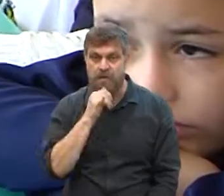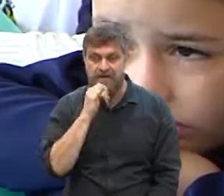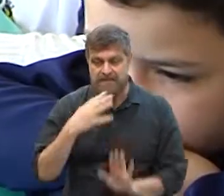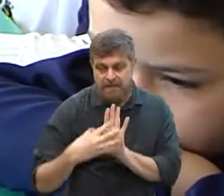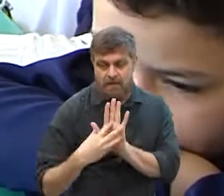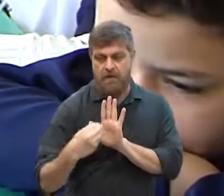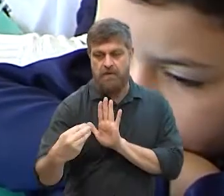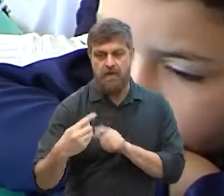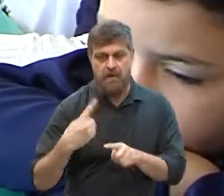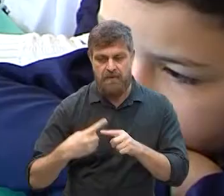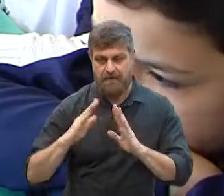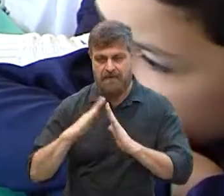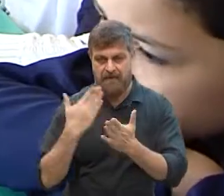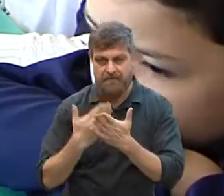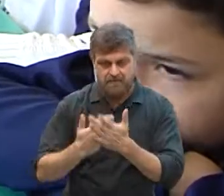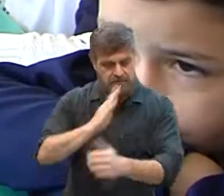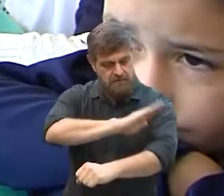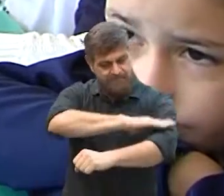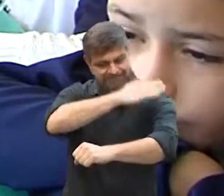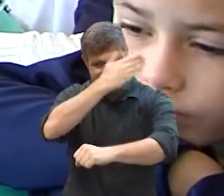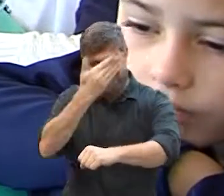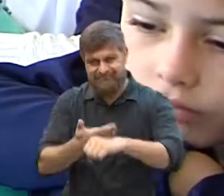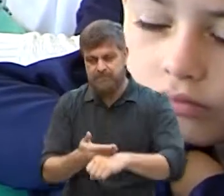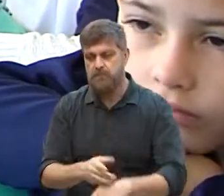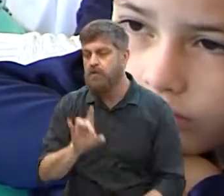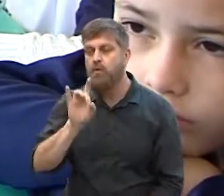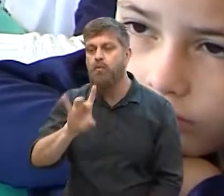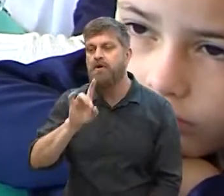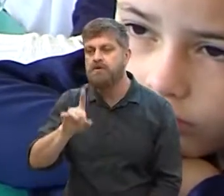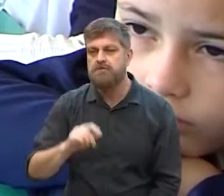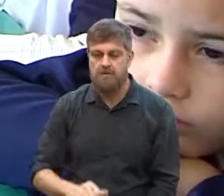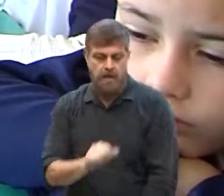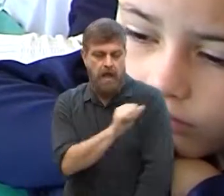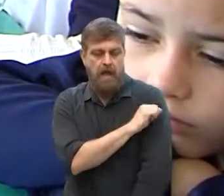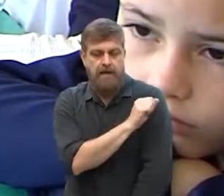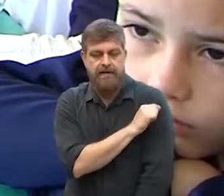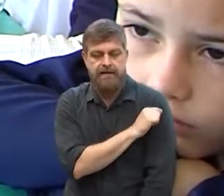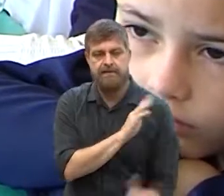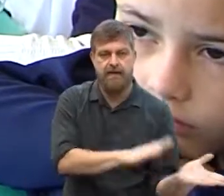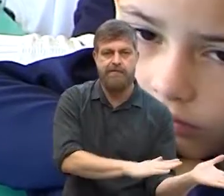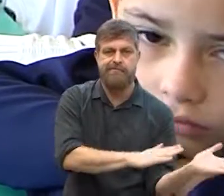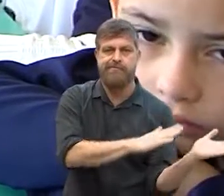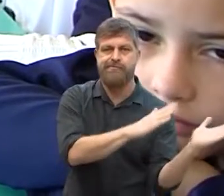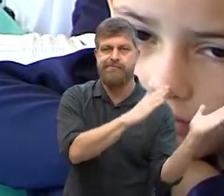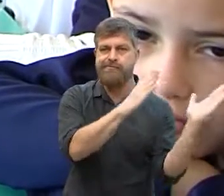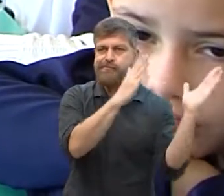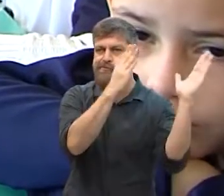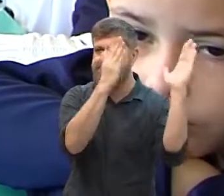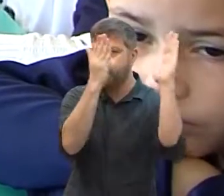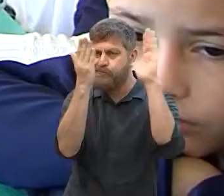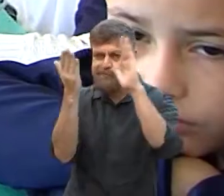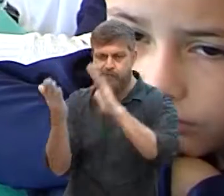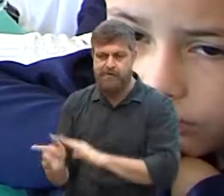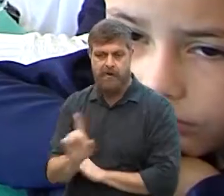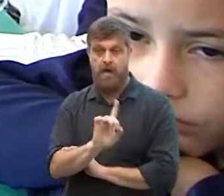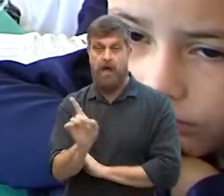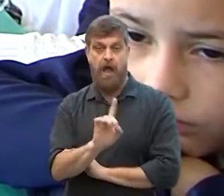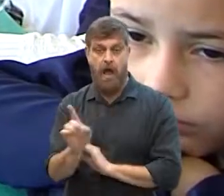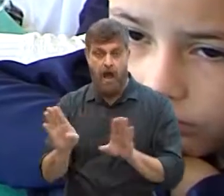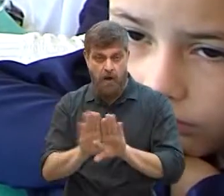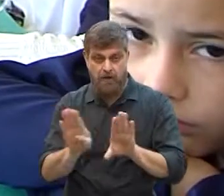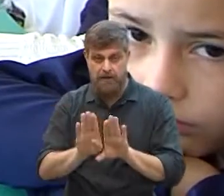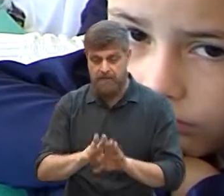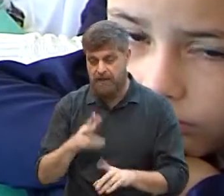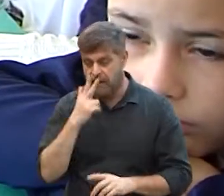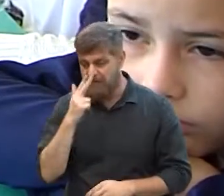tem uma educação integral consistente, né? Não é só você prolongar o período da criança na escola, como